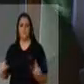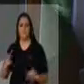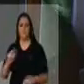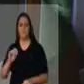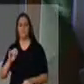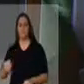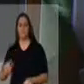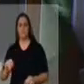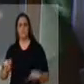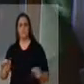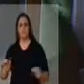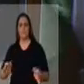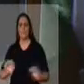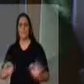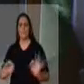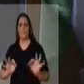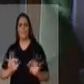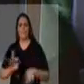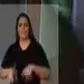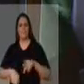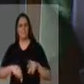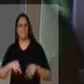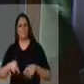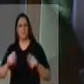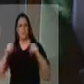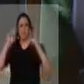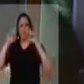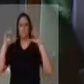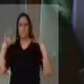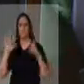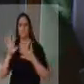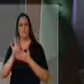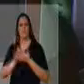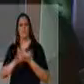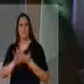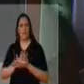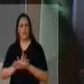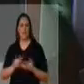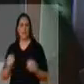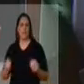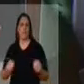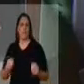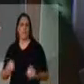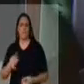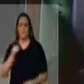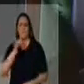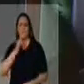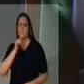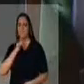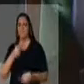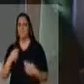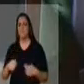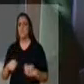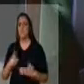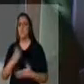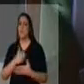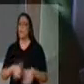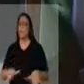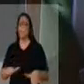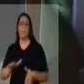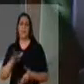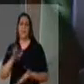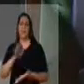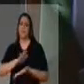uma mobilização da sociedade, vencer preconceitos, por exemplo, eu conheço muitos amigos